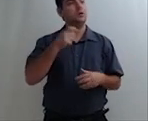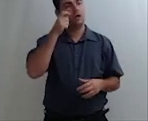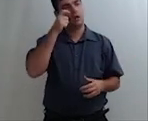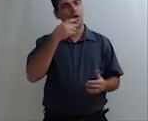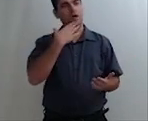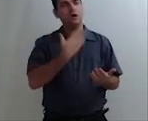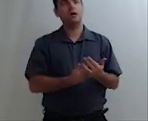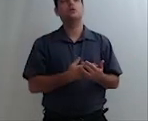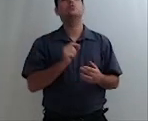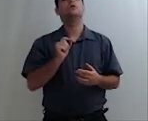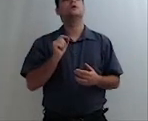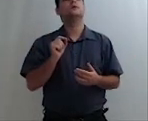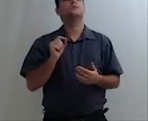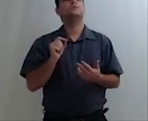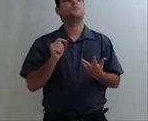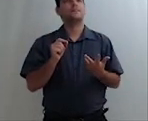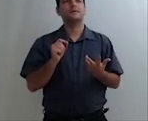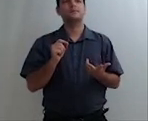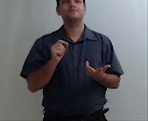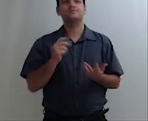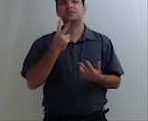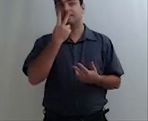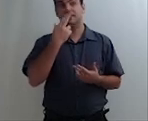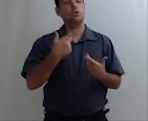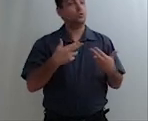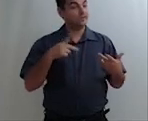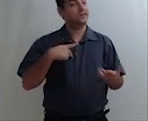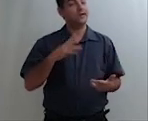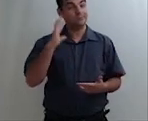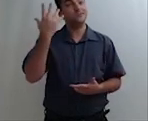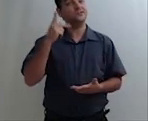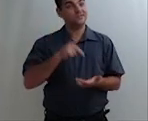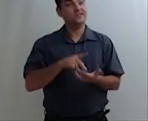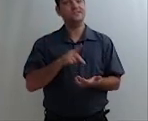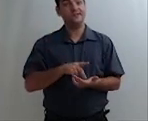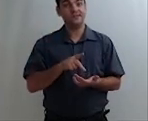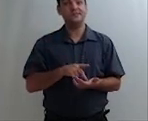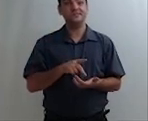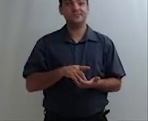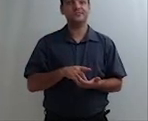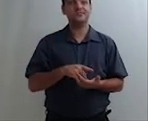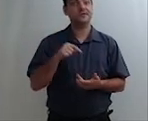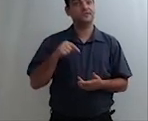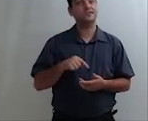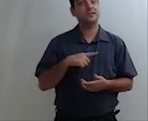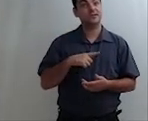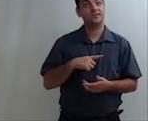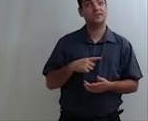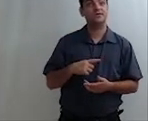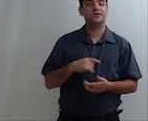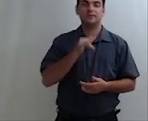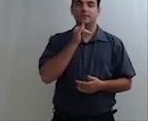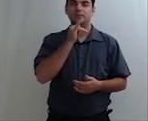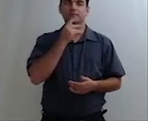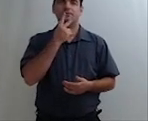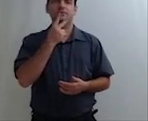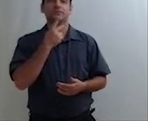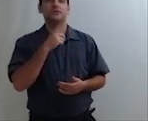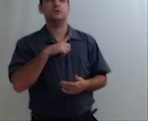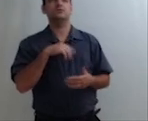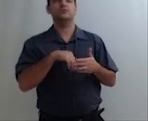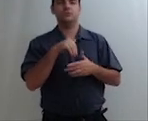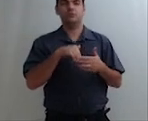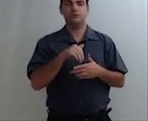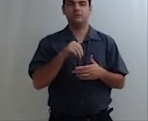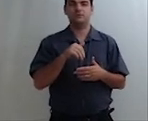situações ainda que que que existem no na realidade judiciária brasileira que é por exemplo como cita o voto do ministro